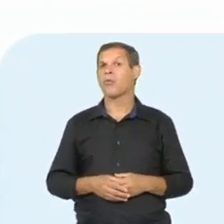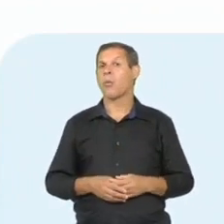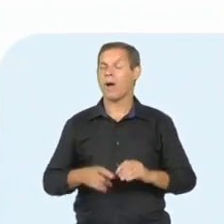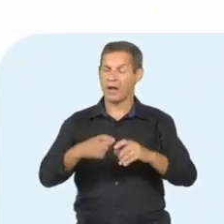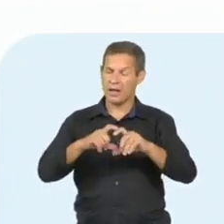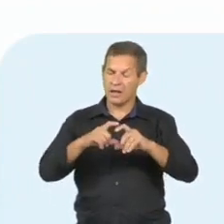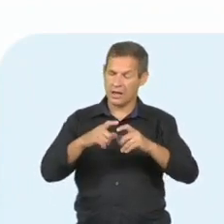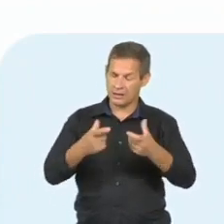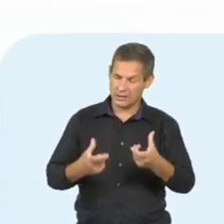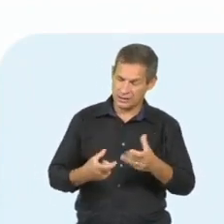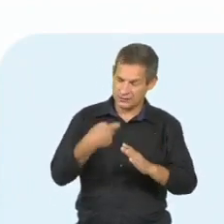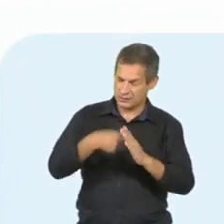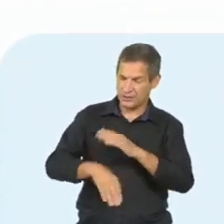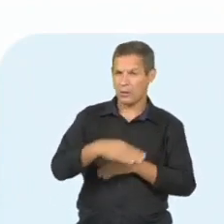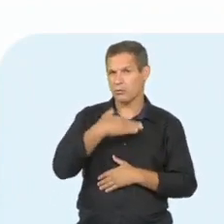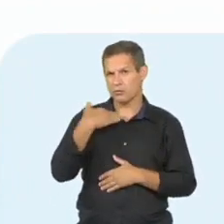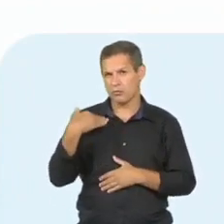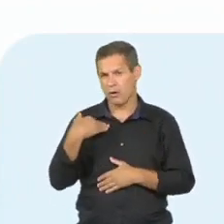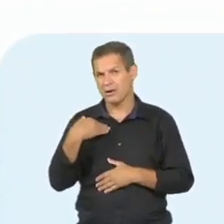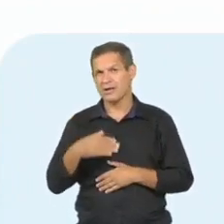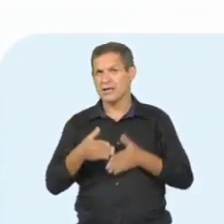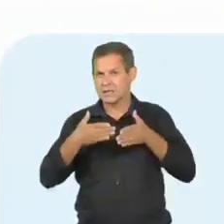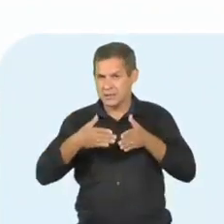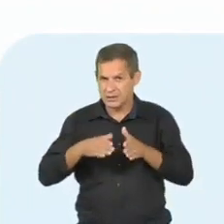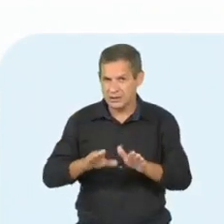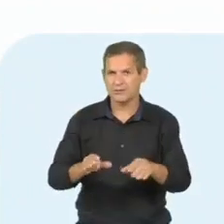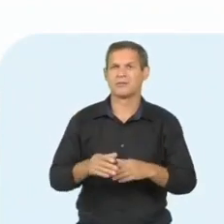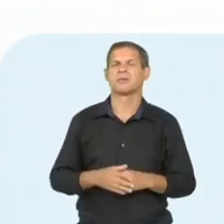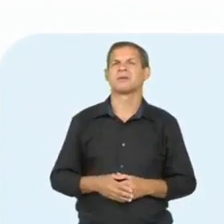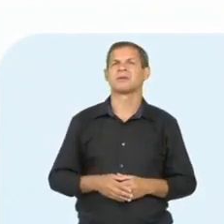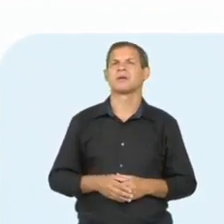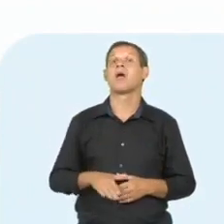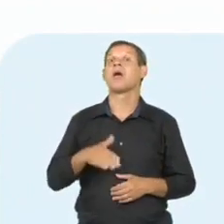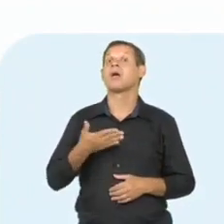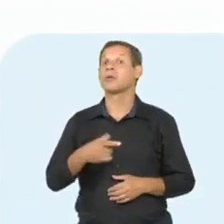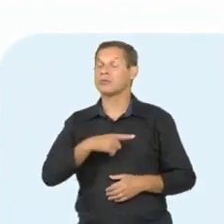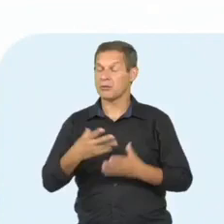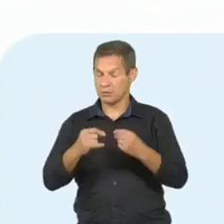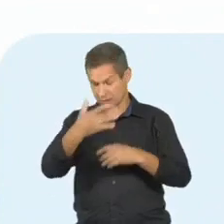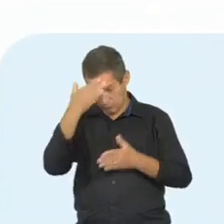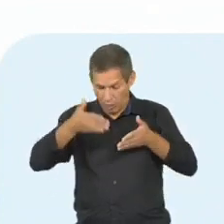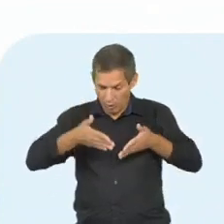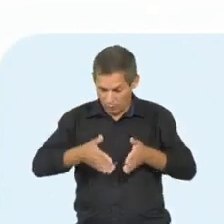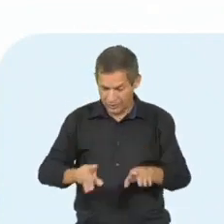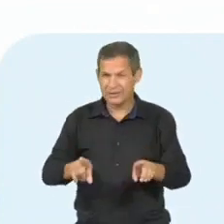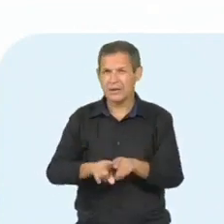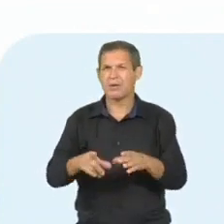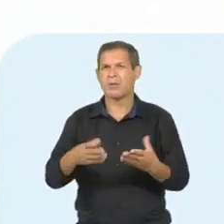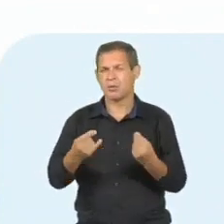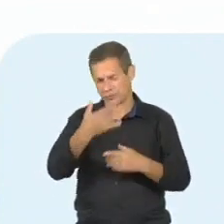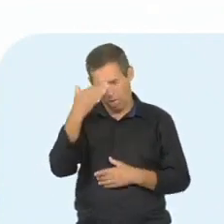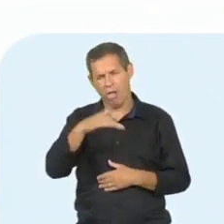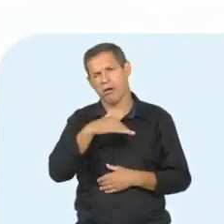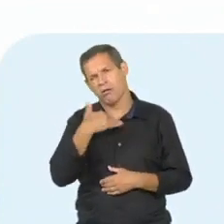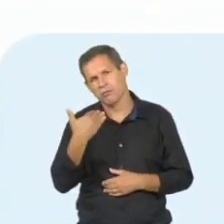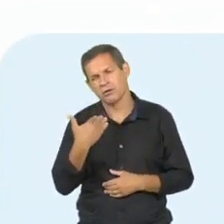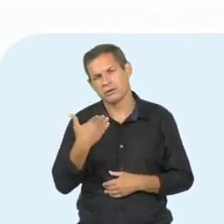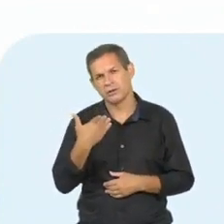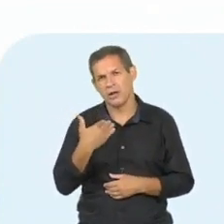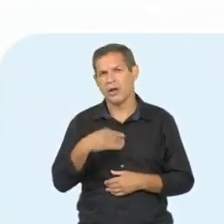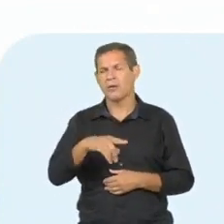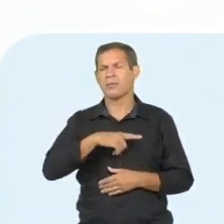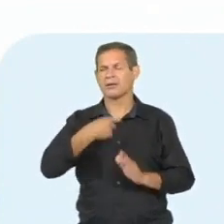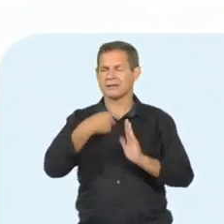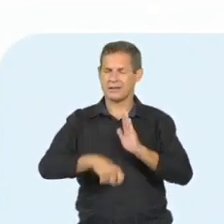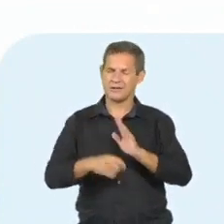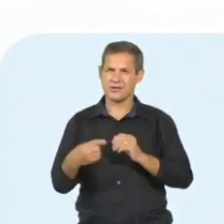taxas de mortalidade e natalidade, então tem muita gente nascendo e tem muita gente morrendo, para